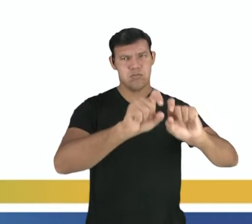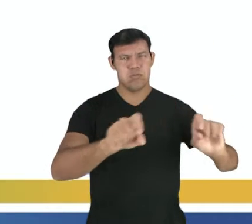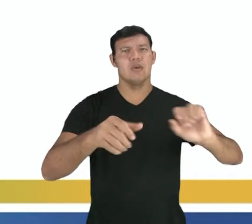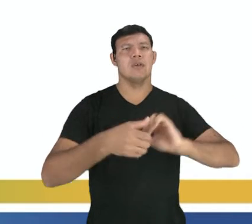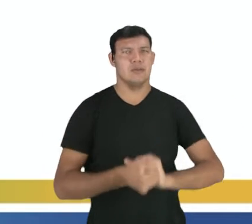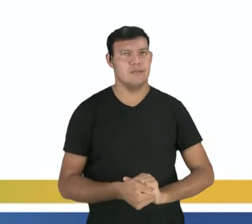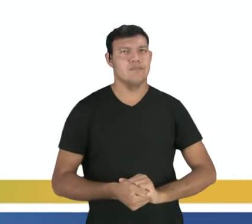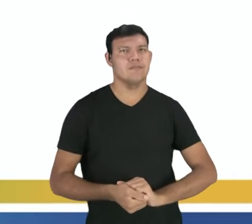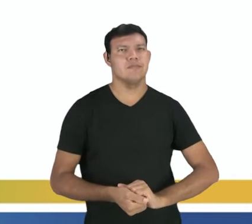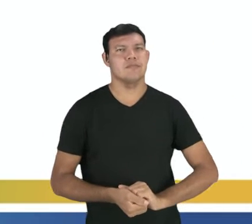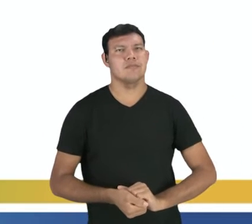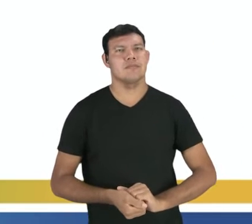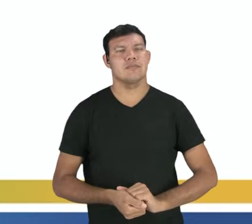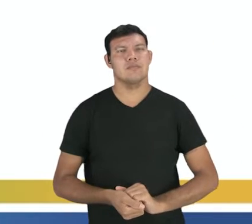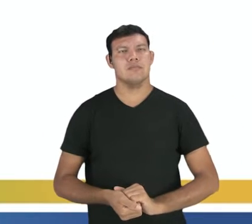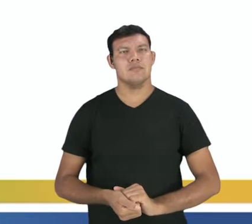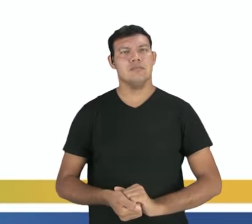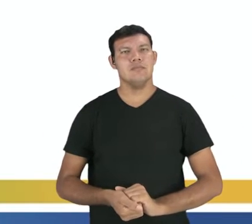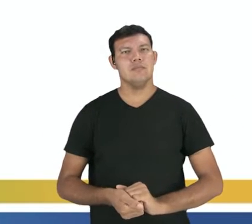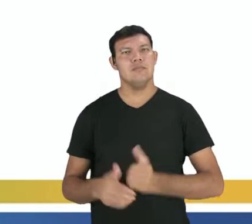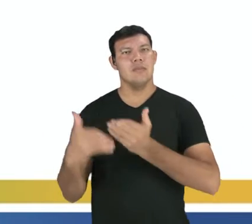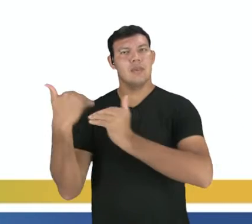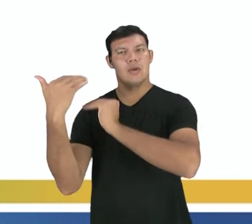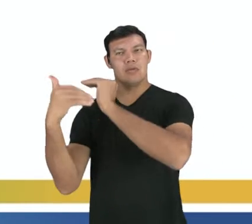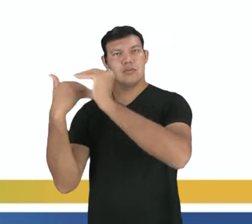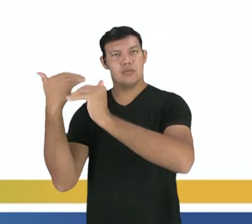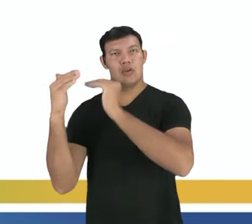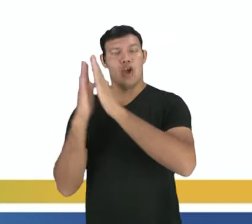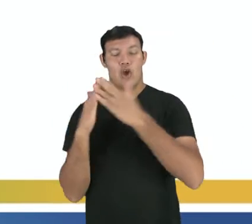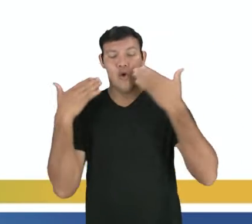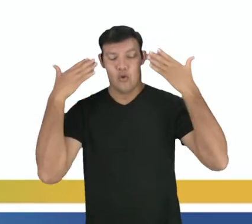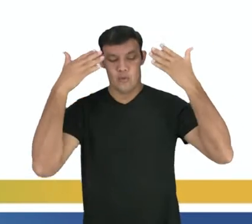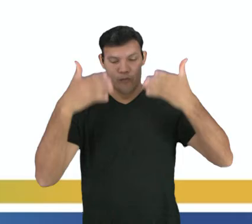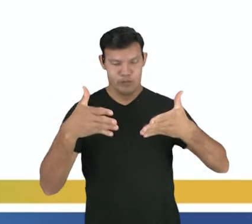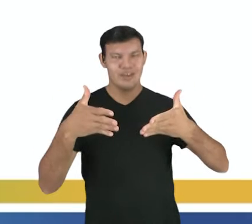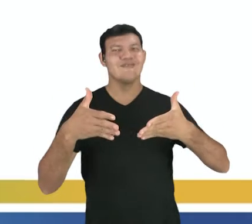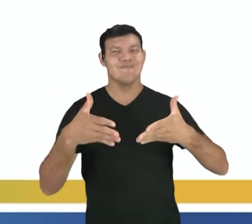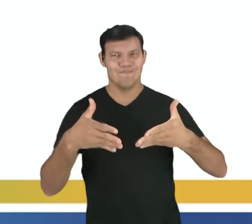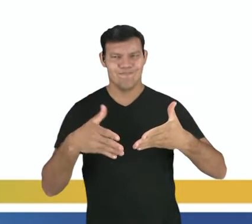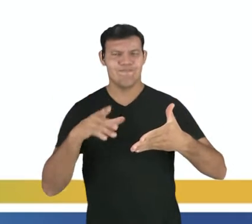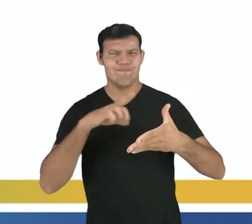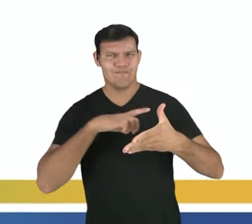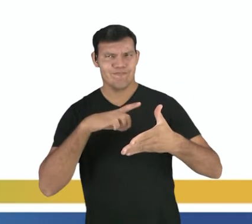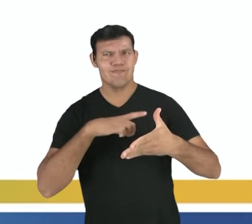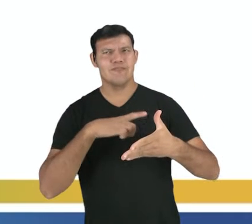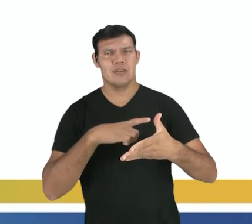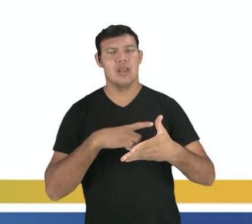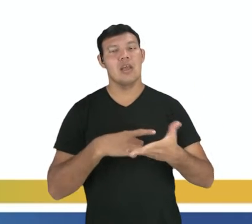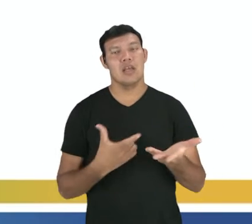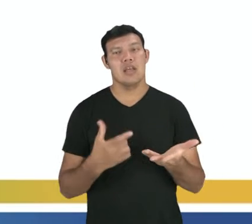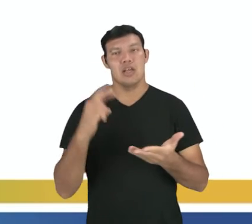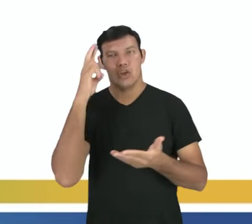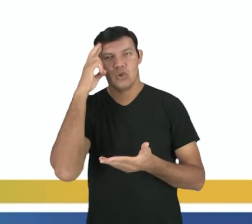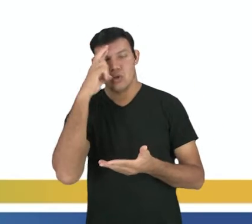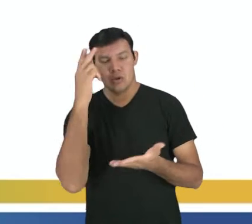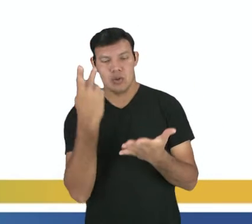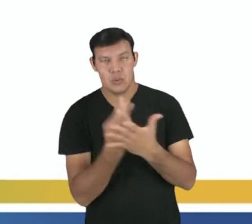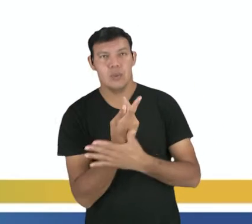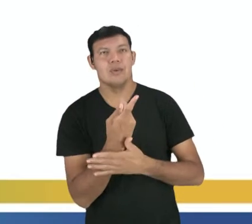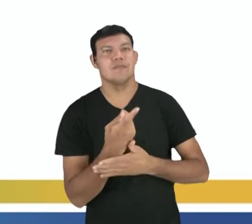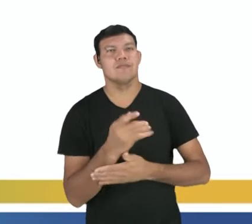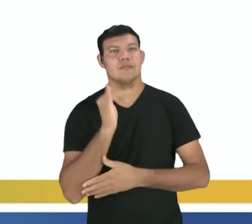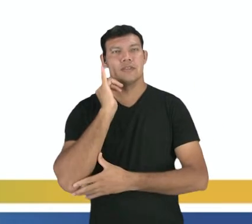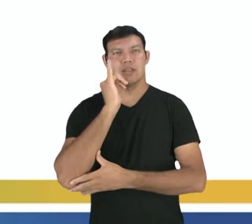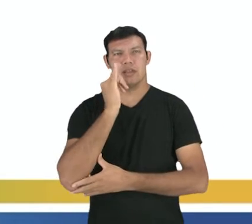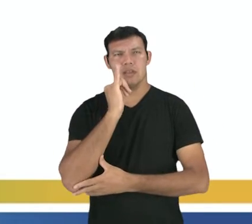uma tendência, tá? Desenvolvimento de um núcleo central, temos um núcleo ali que se passa a história.